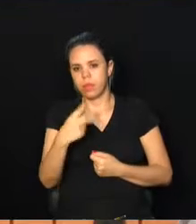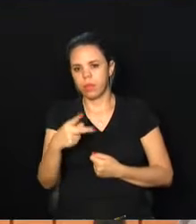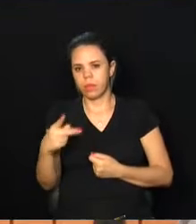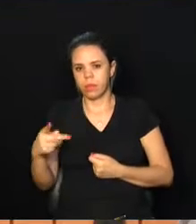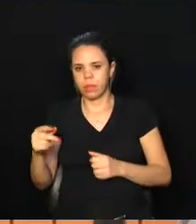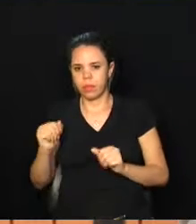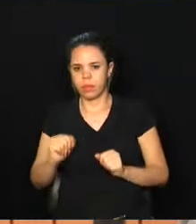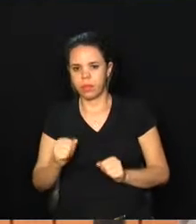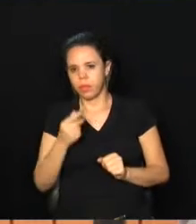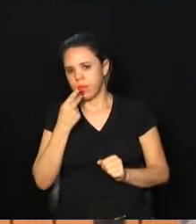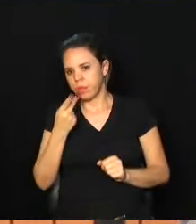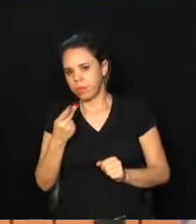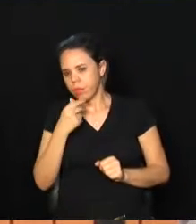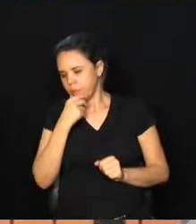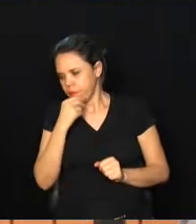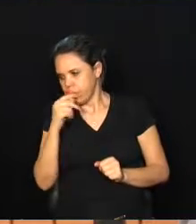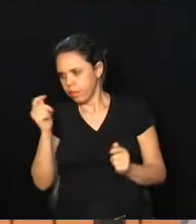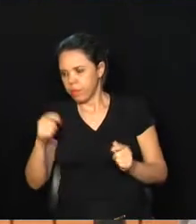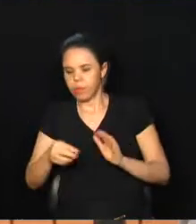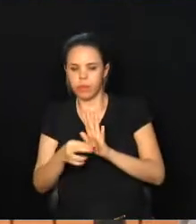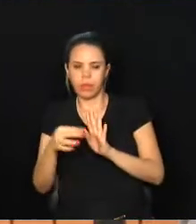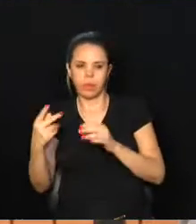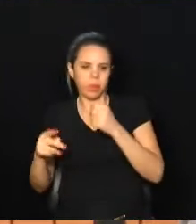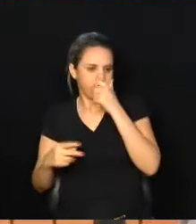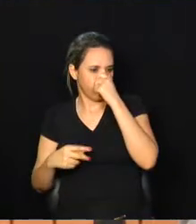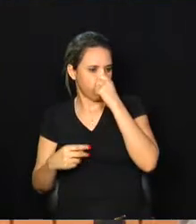poder falar o seu posicionamento.